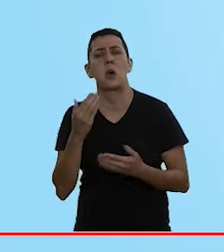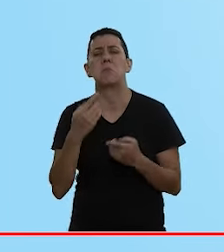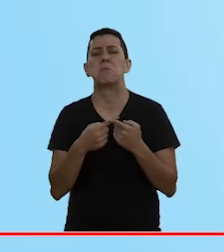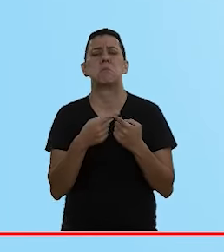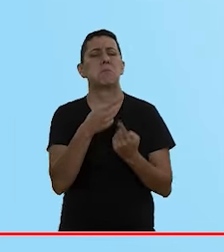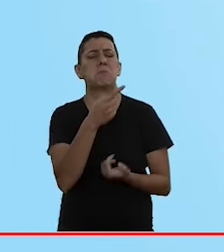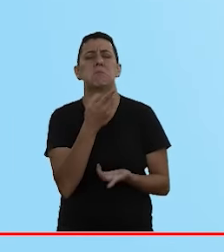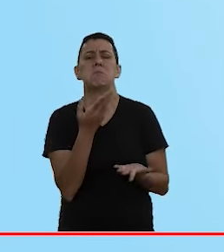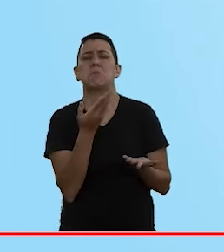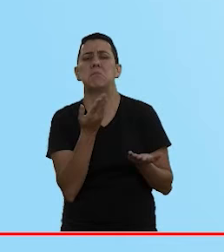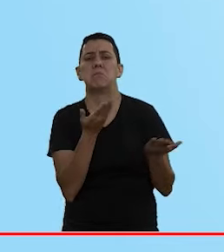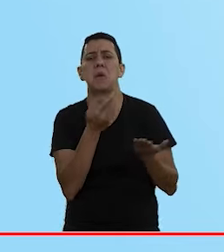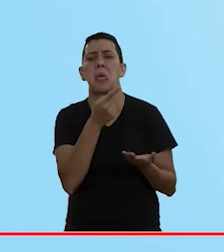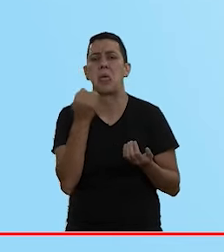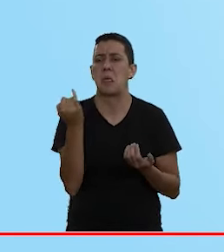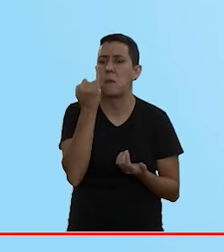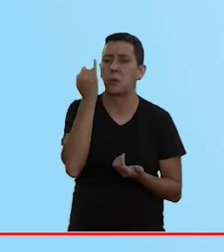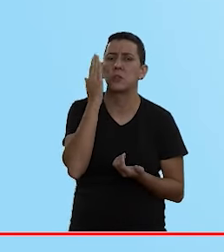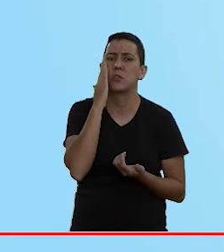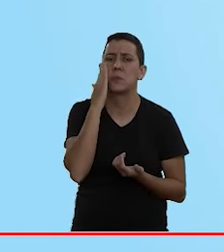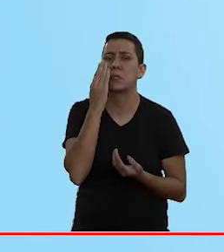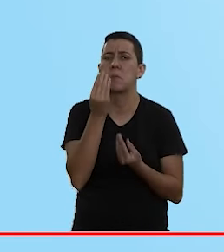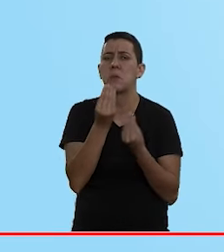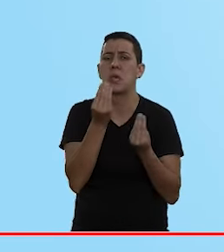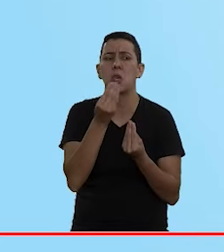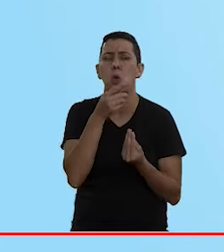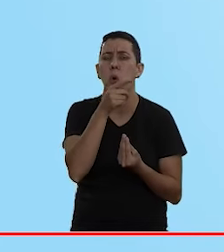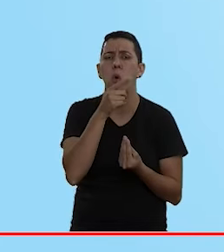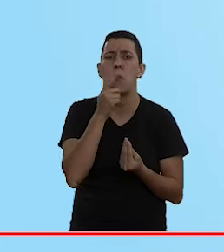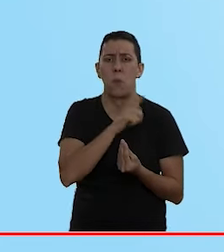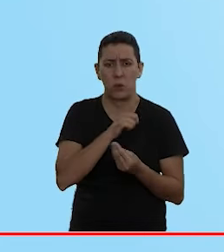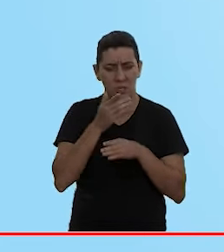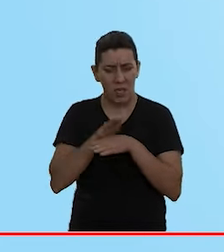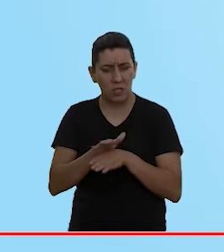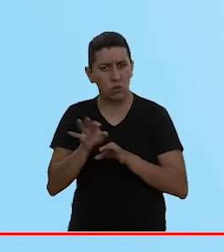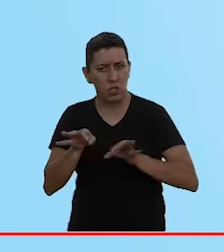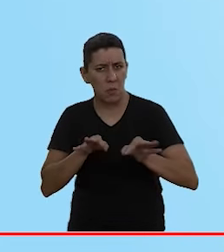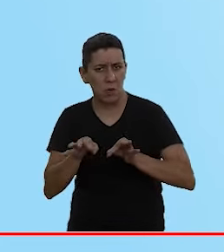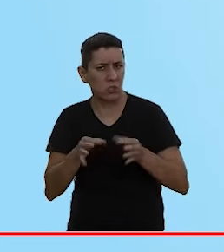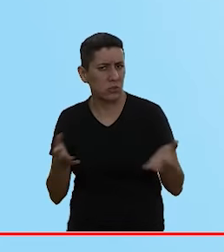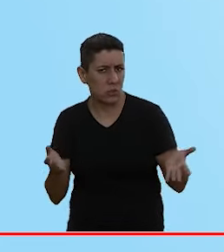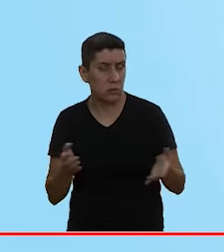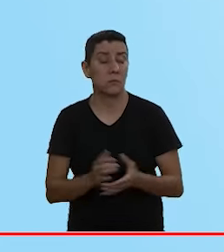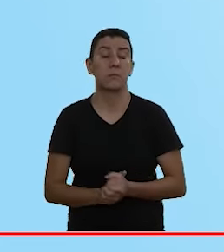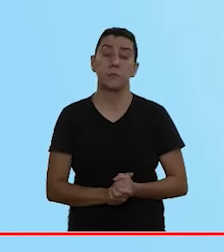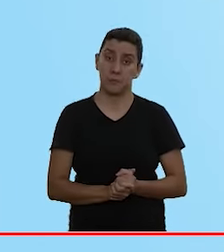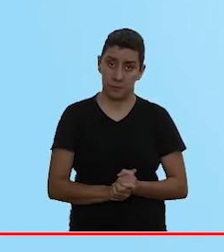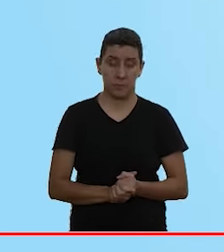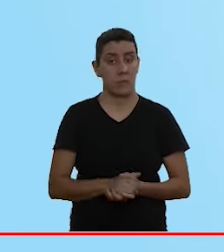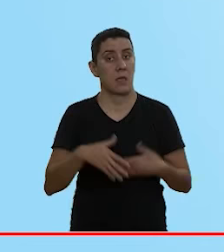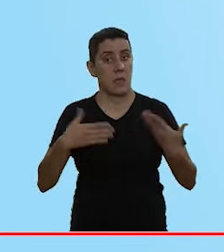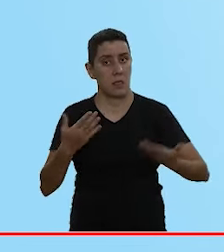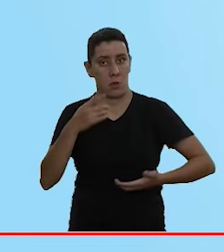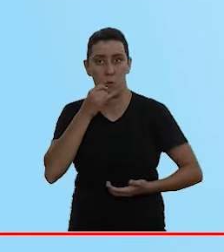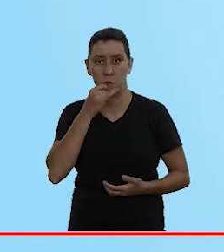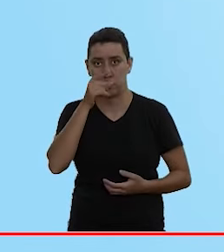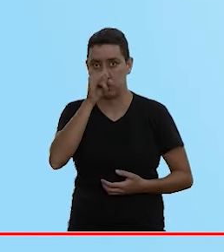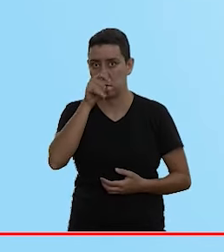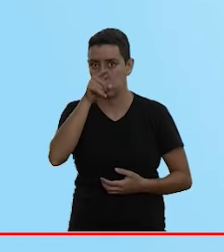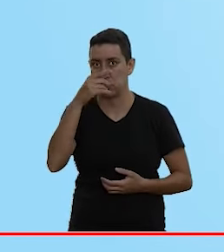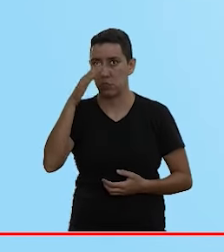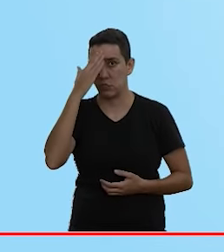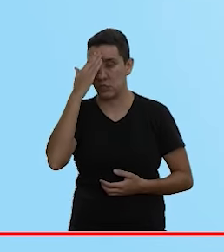acompanhar e fazer o levantamento de curva IV das plantas fotovoltaicas periodicamente? Basicamente, quando você levanta a curva IV de um